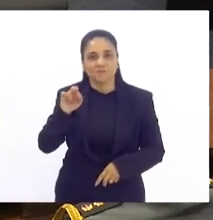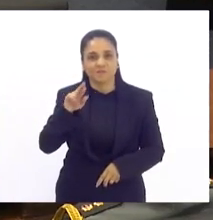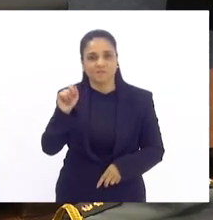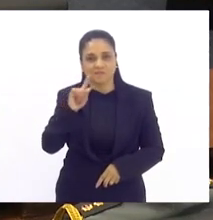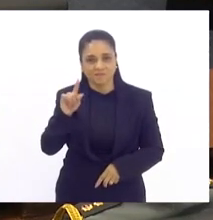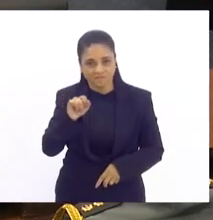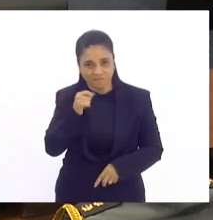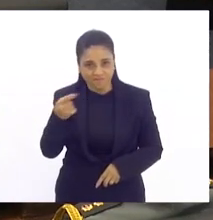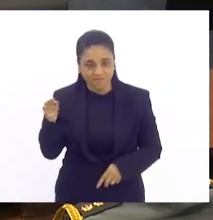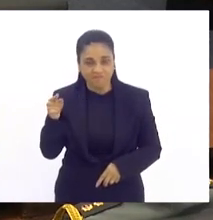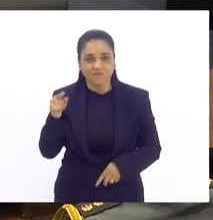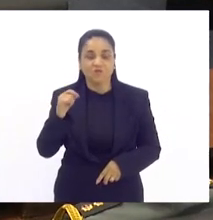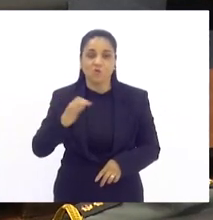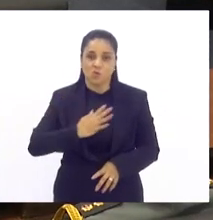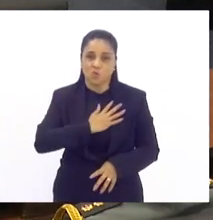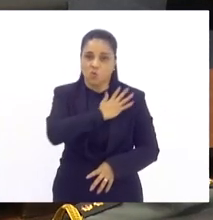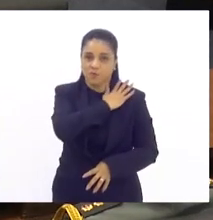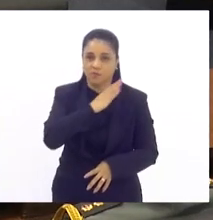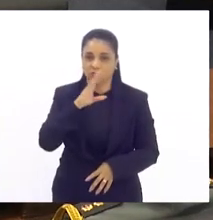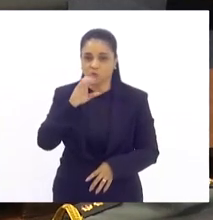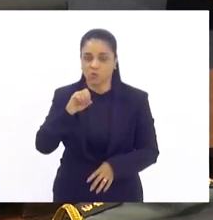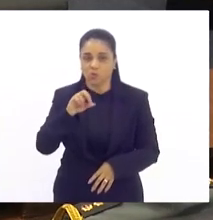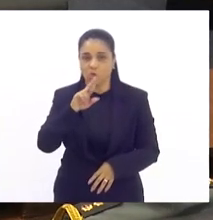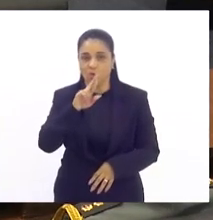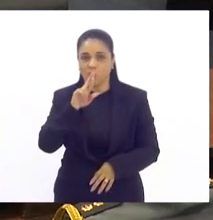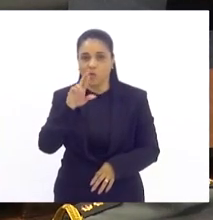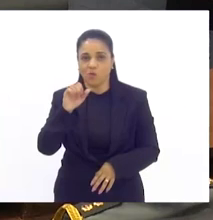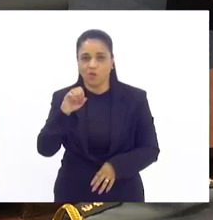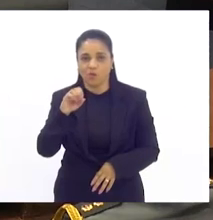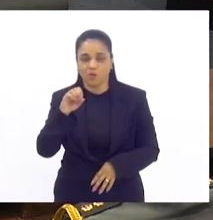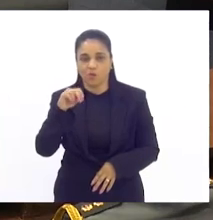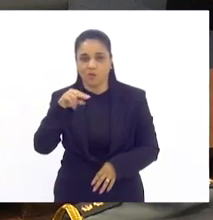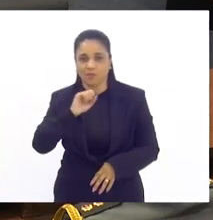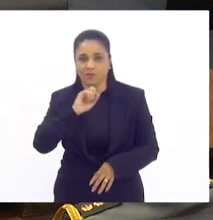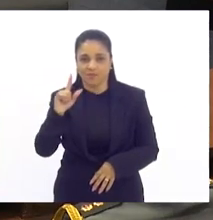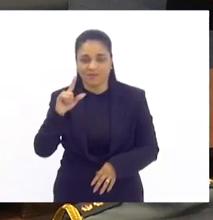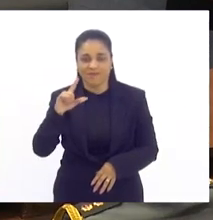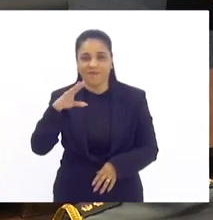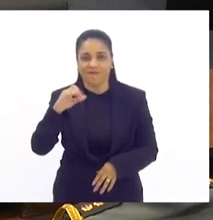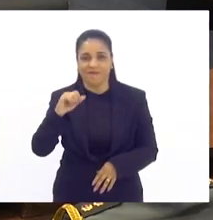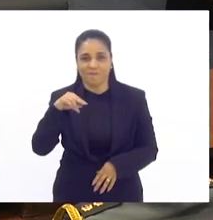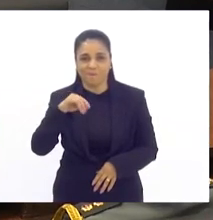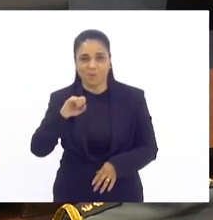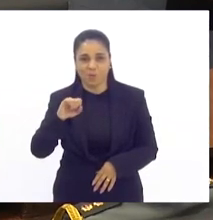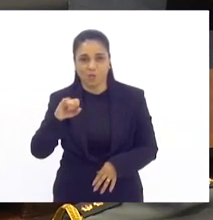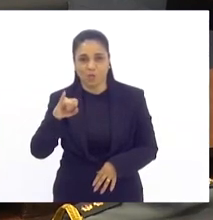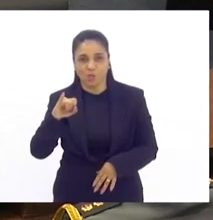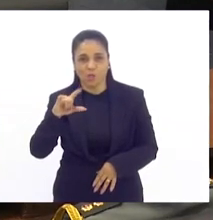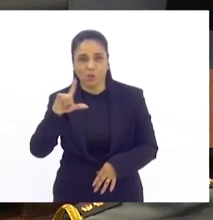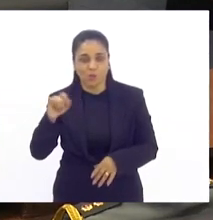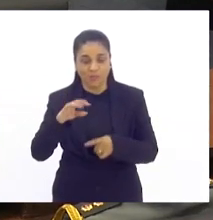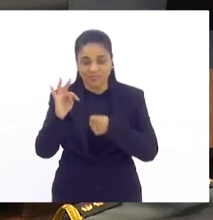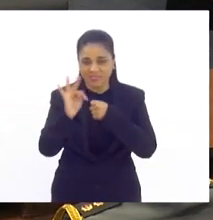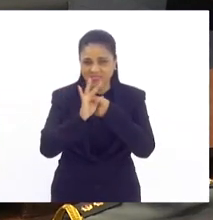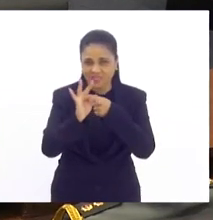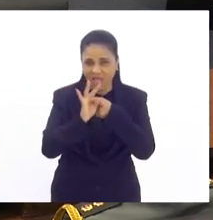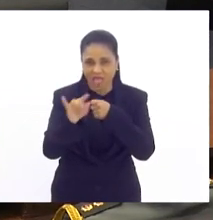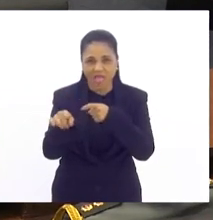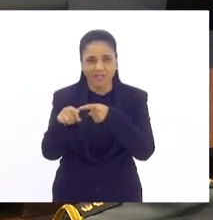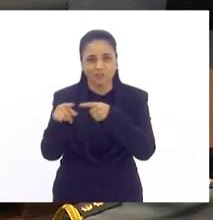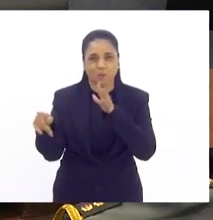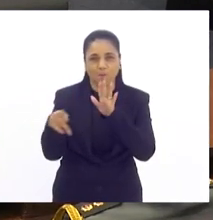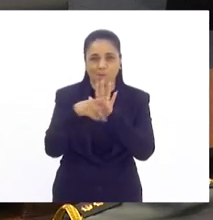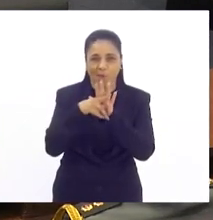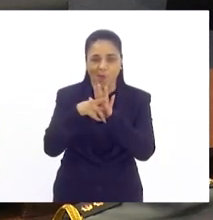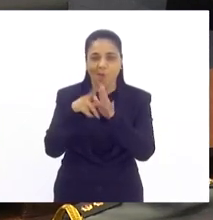meu comandante, coronel Camilo, eterno instrutor, com técnicas super peculiares